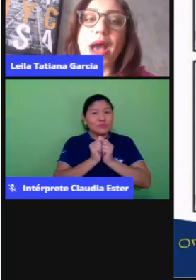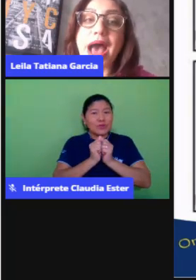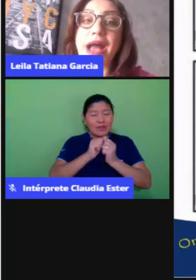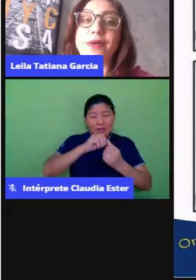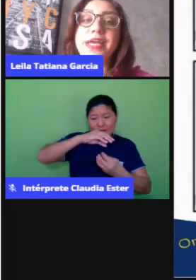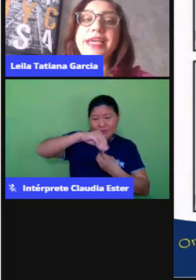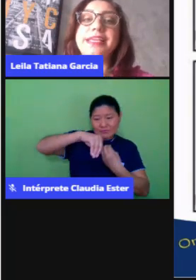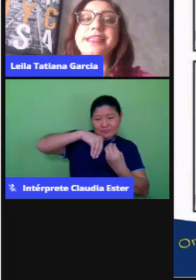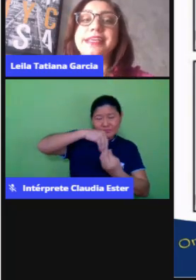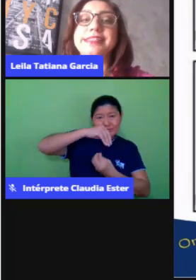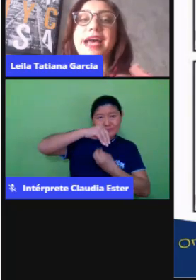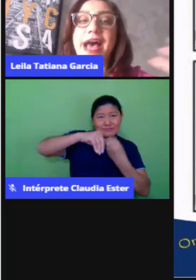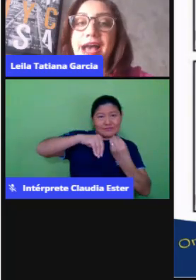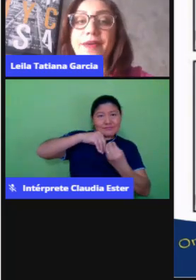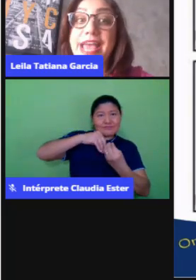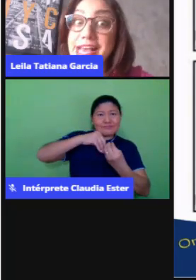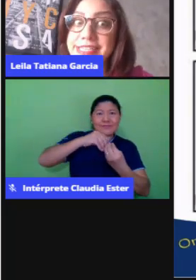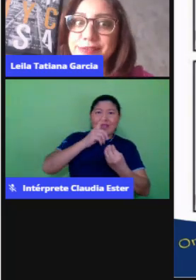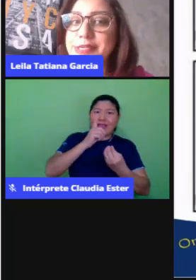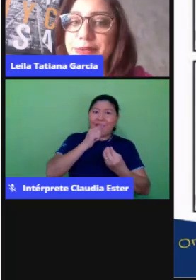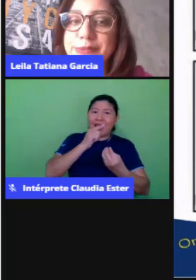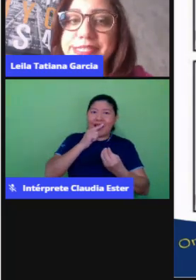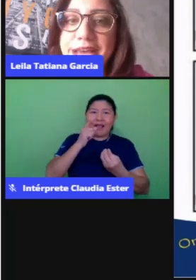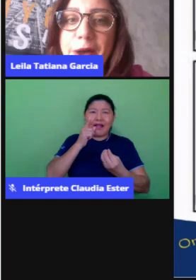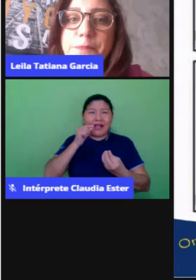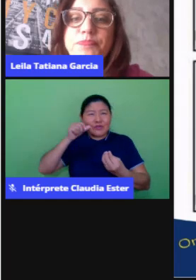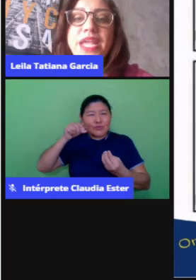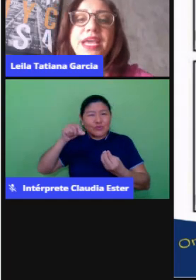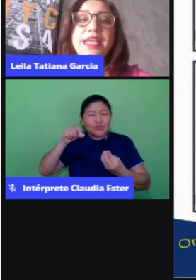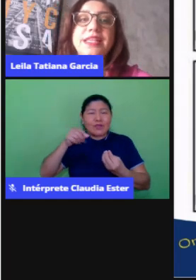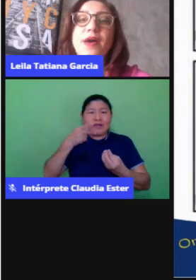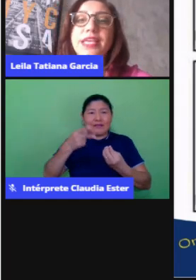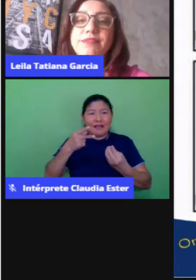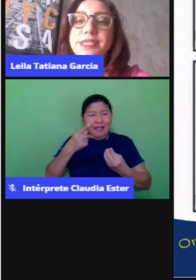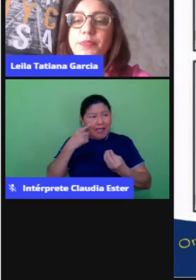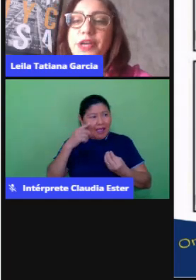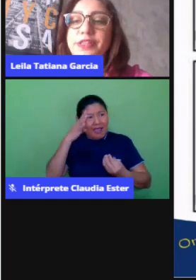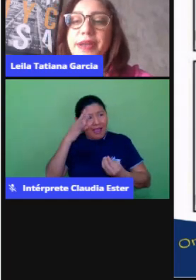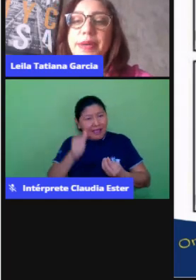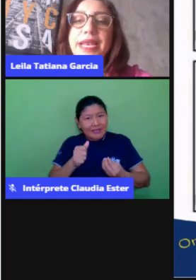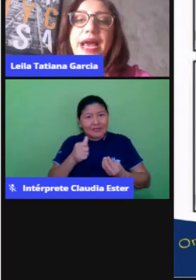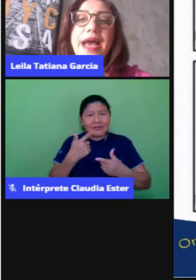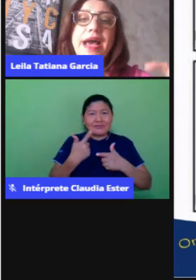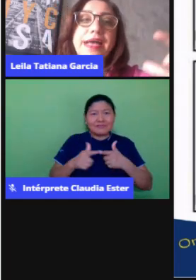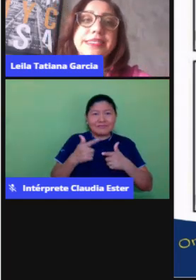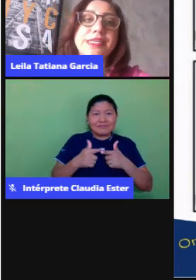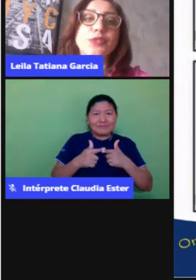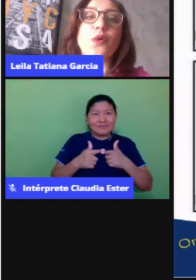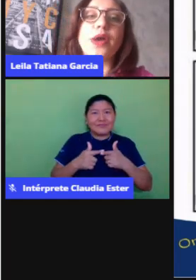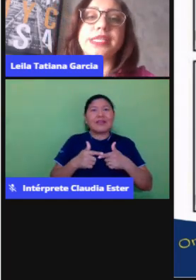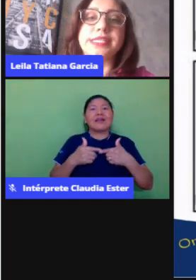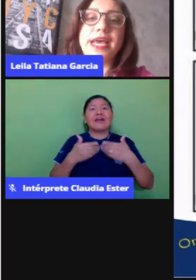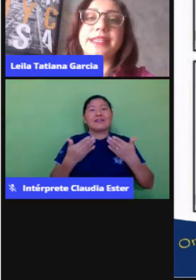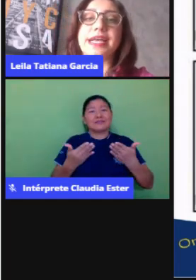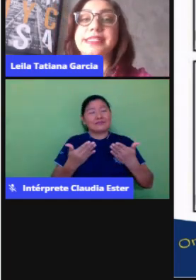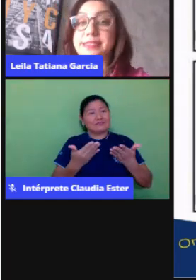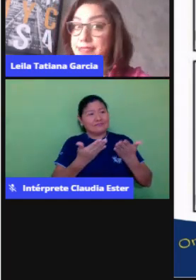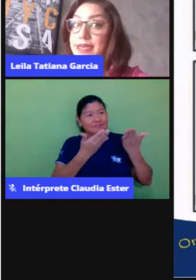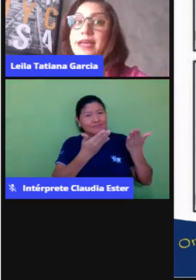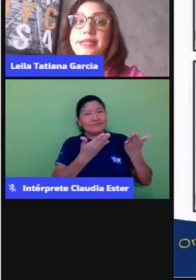mistura ali com a água e diz, a água, essa é a sua solução? Então aqui você pode trabalhar as